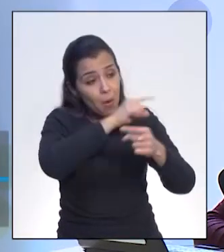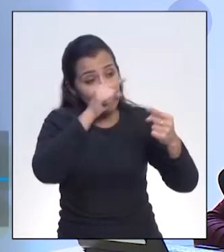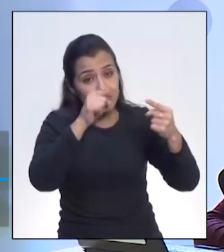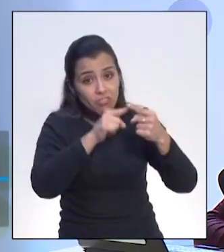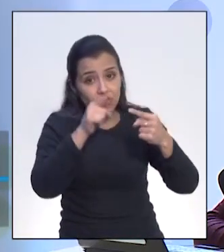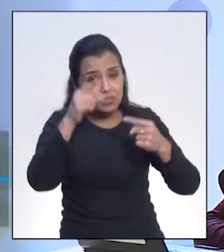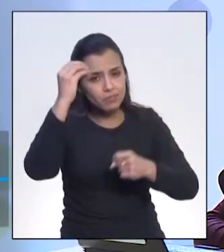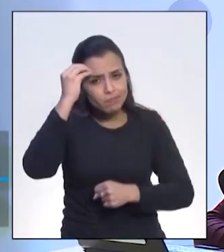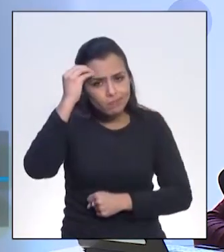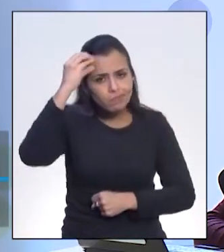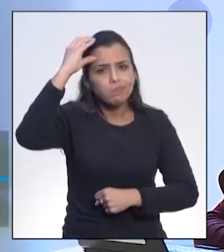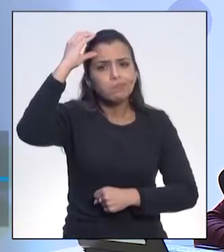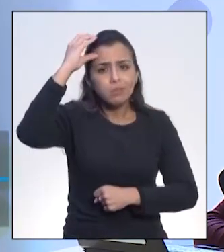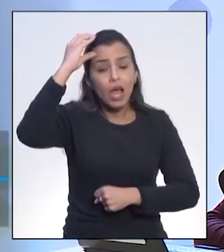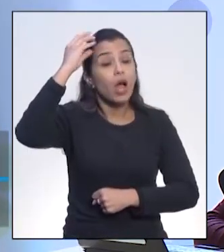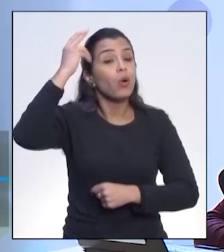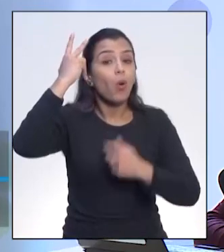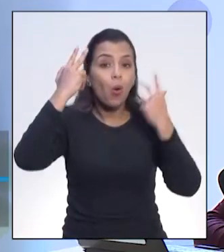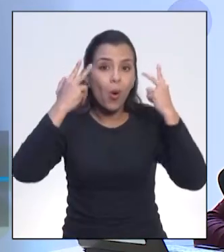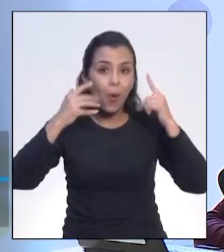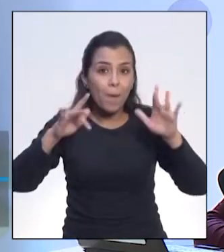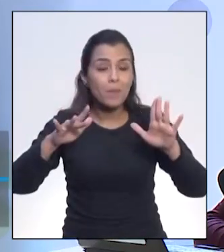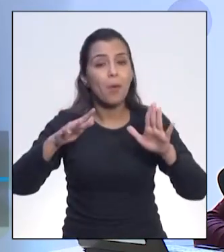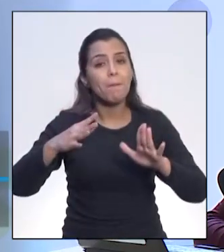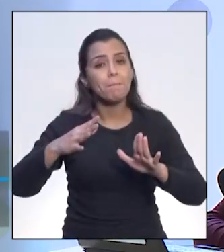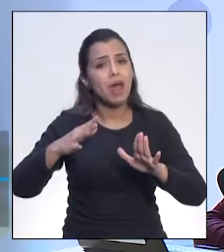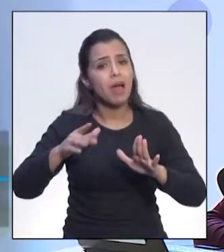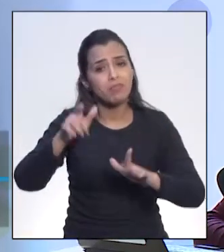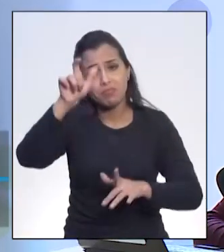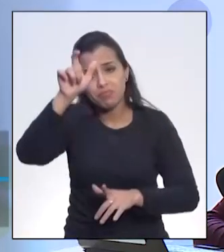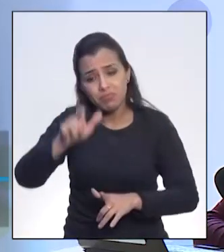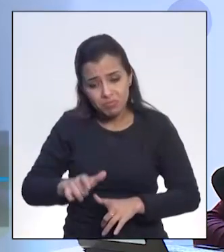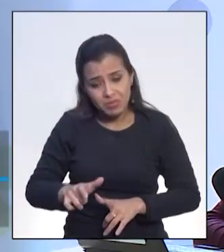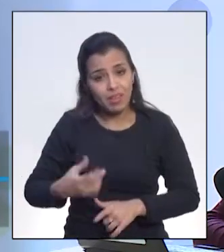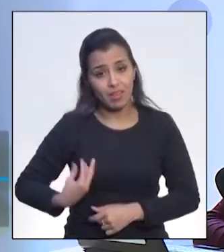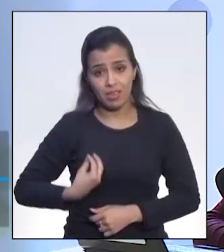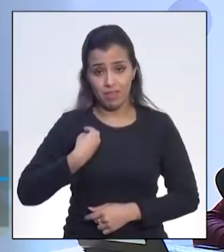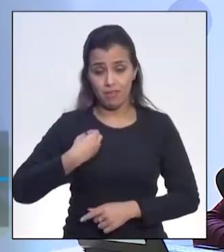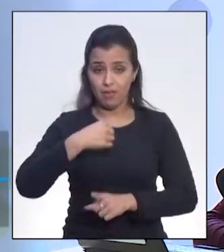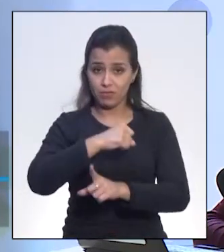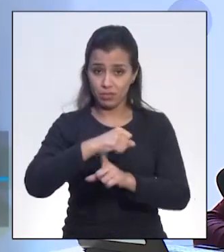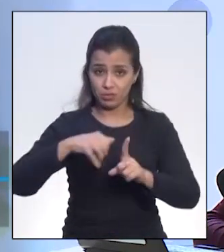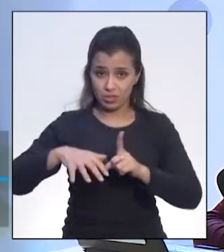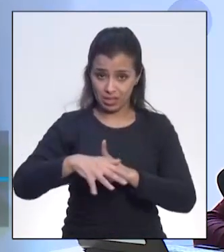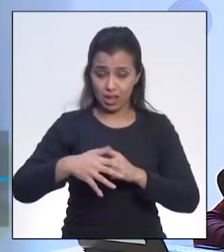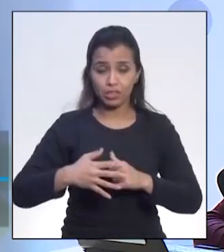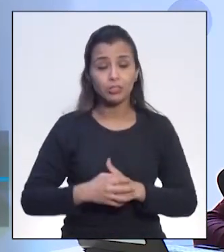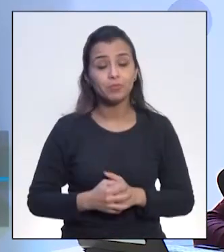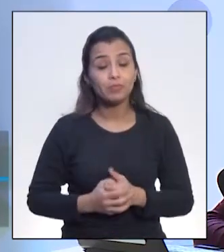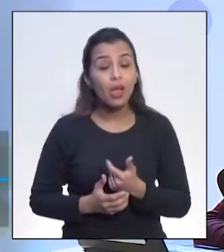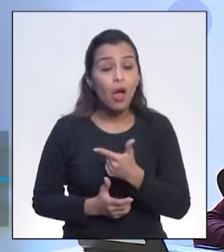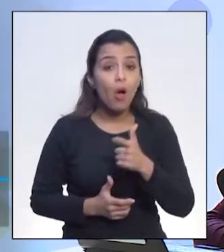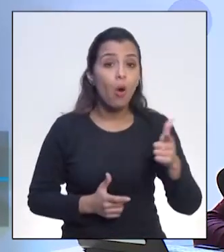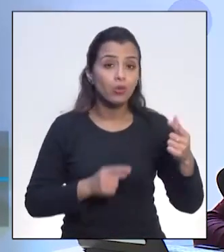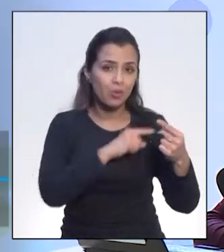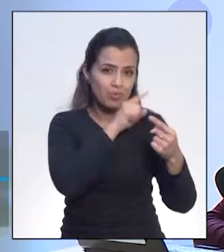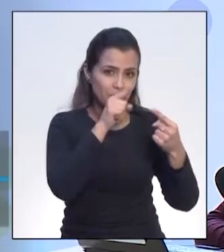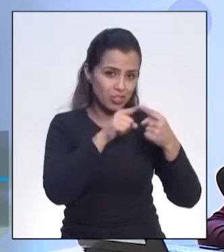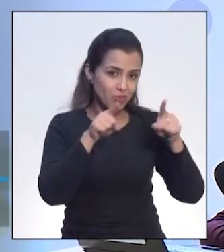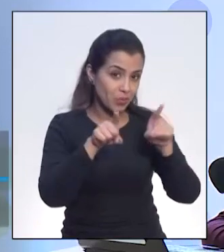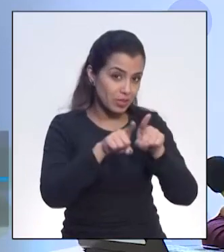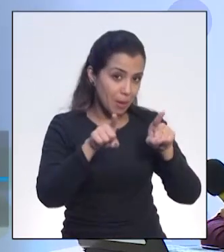Construir um conhecimento comum para os cidadãos, para os indivíduos que vivem em uma sociedade. Outro objetivo da escola é a construção